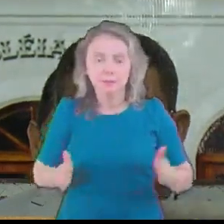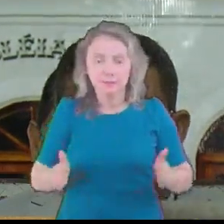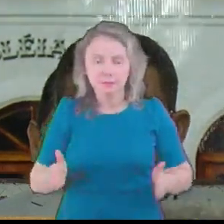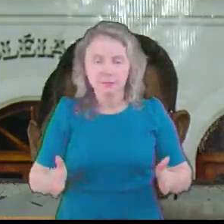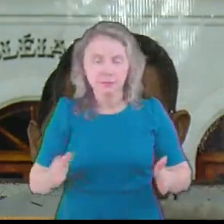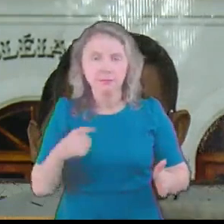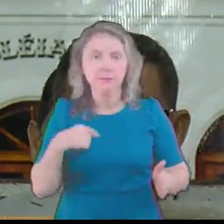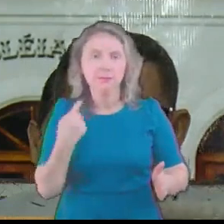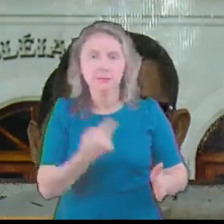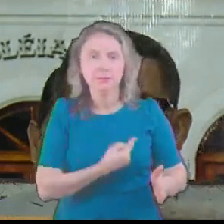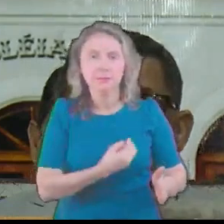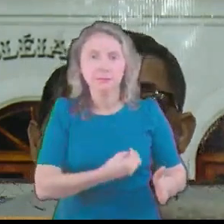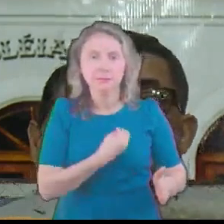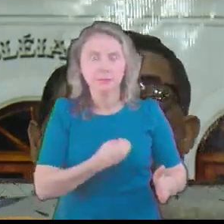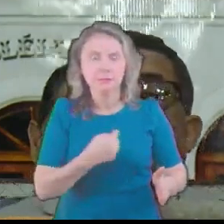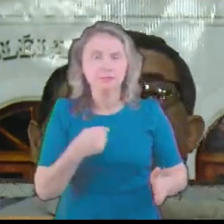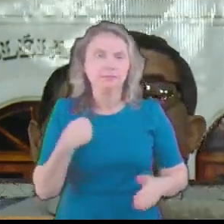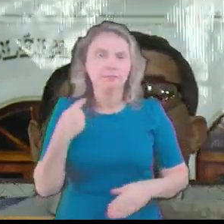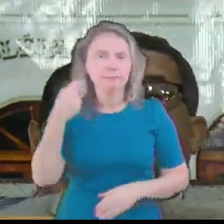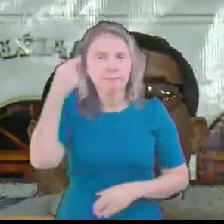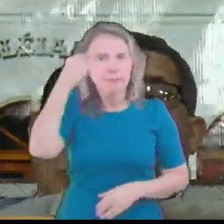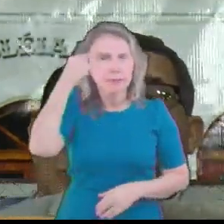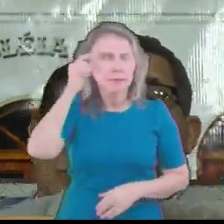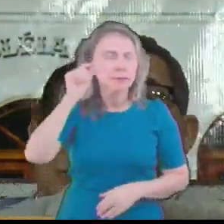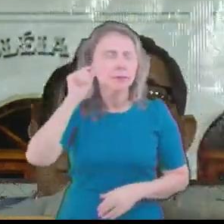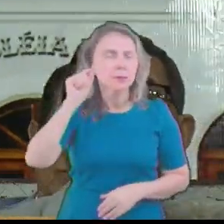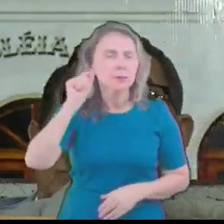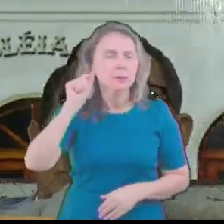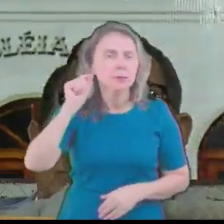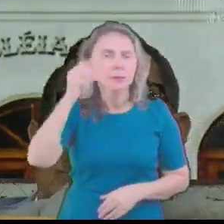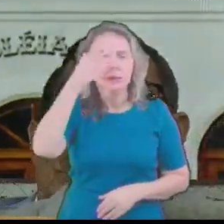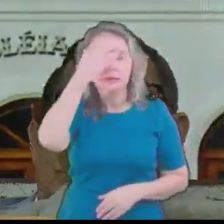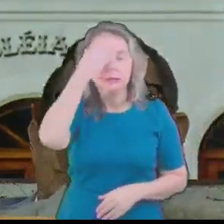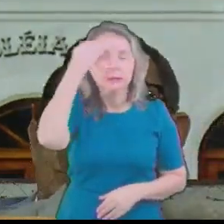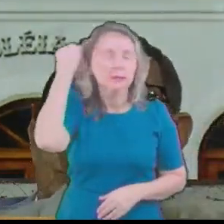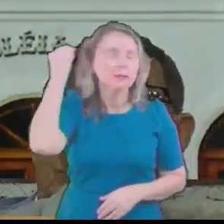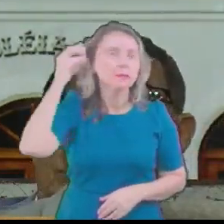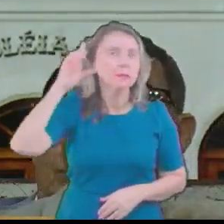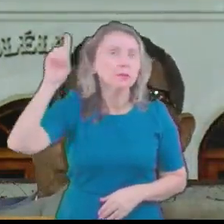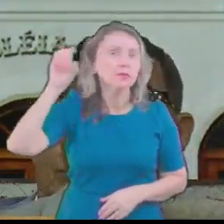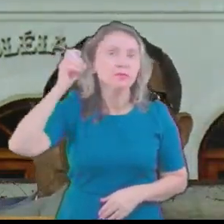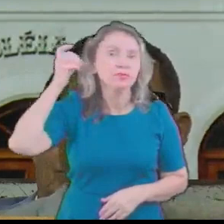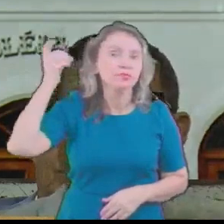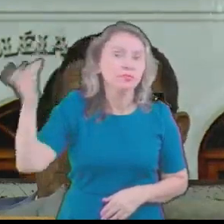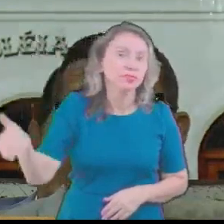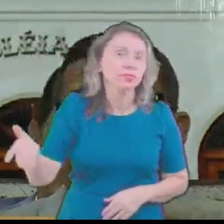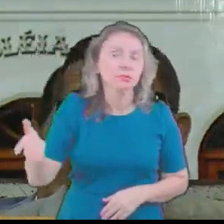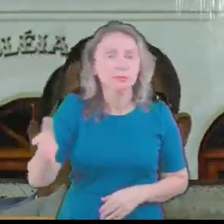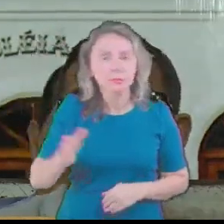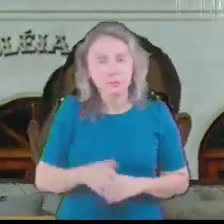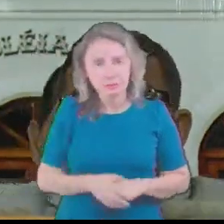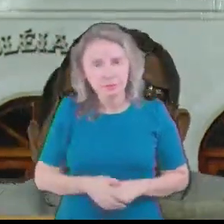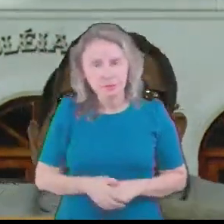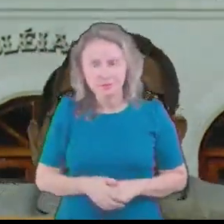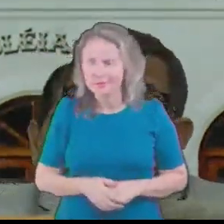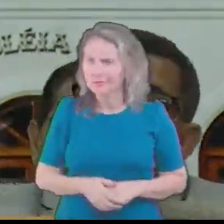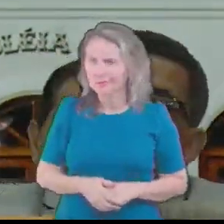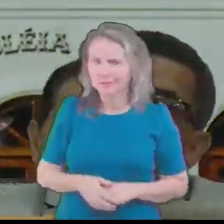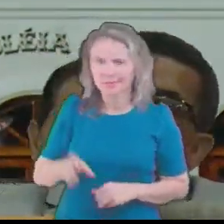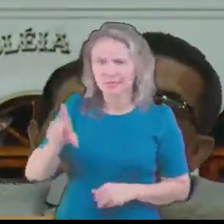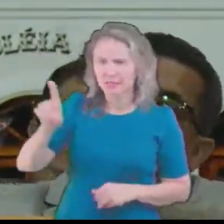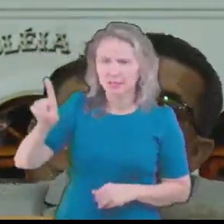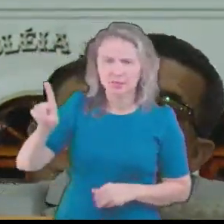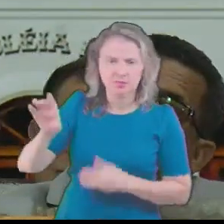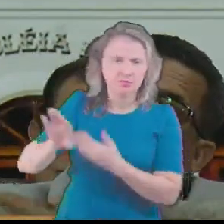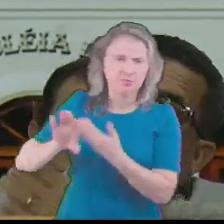nós pensamos que nós deveríamos esquecer de Deus. Ora, Deus não fez nada.